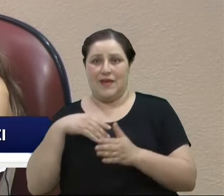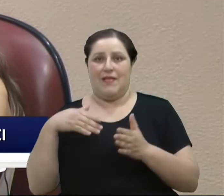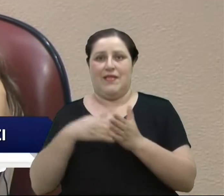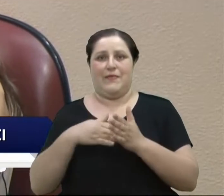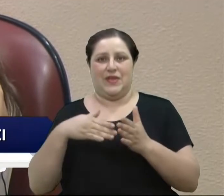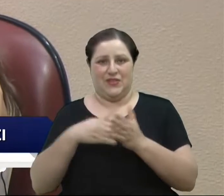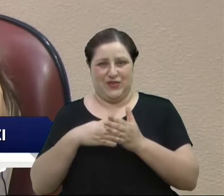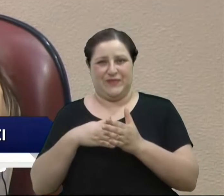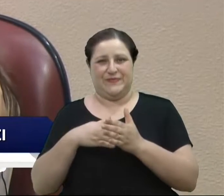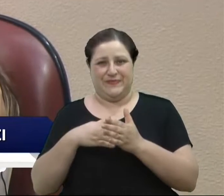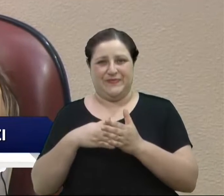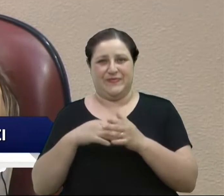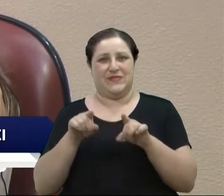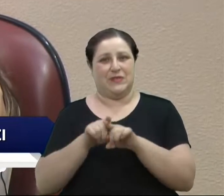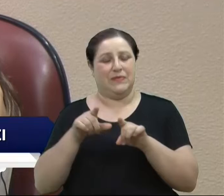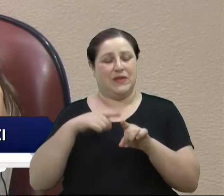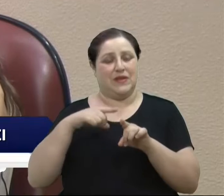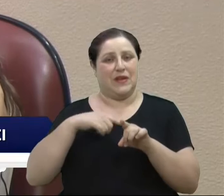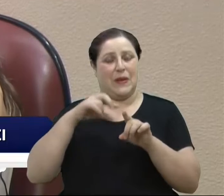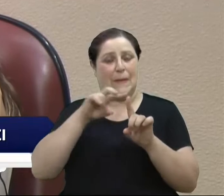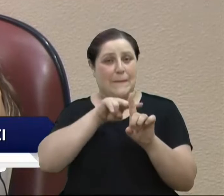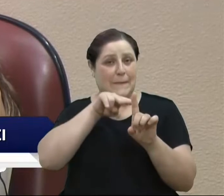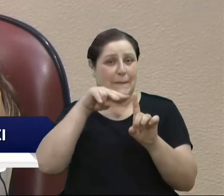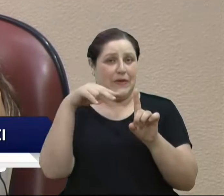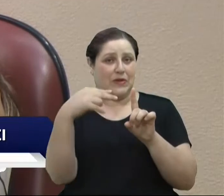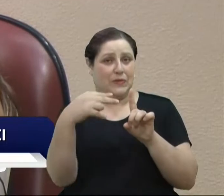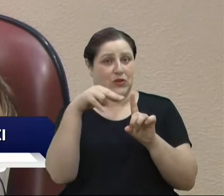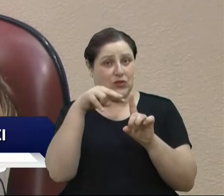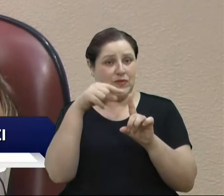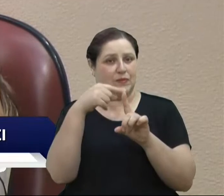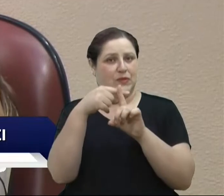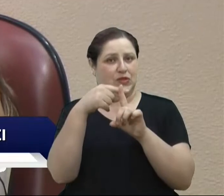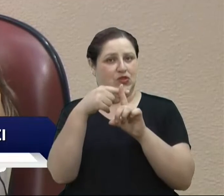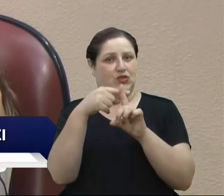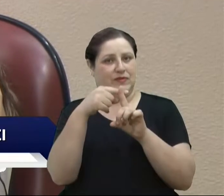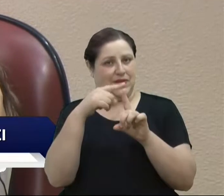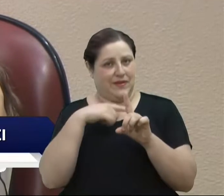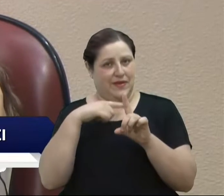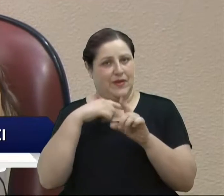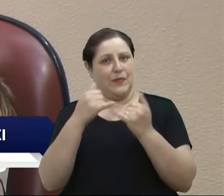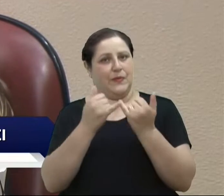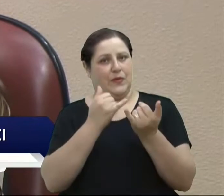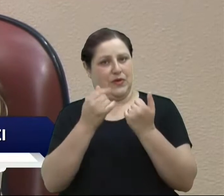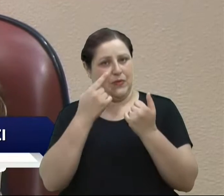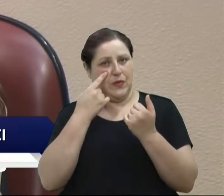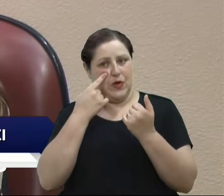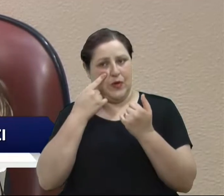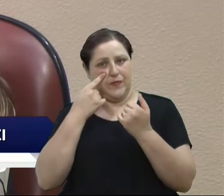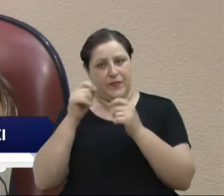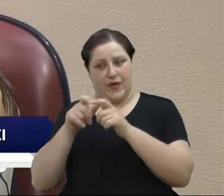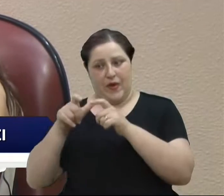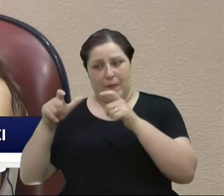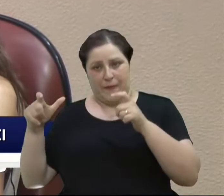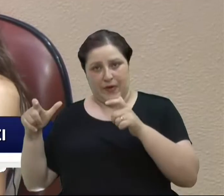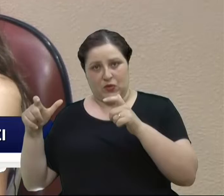Temos algumas perspectivas bastante positivas, como, por exemplo, a abertura da ampliação do HG,